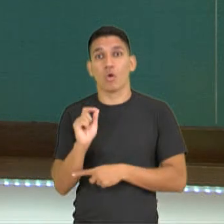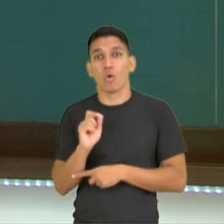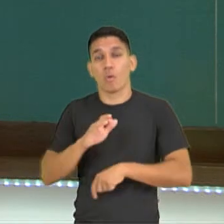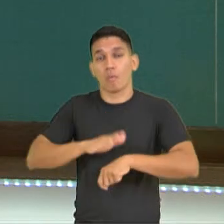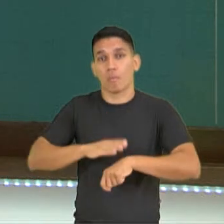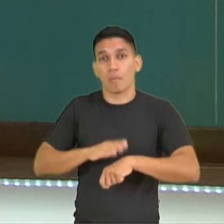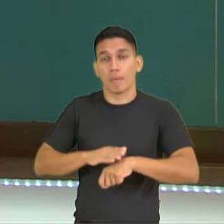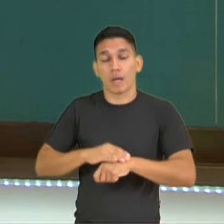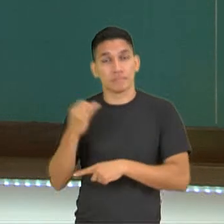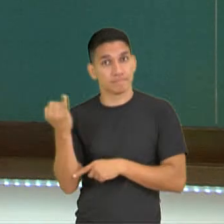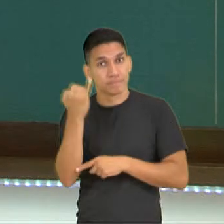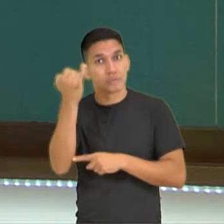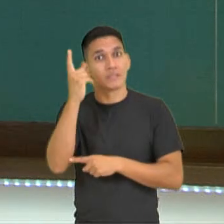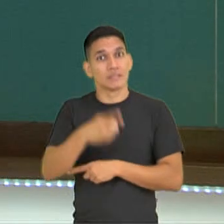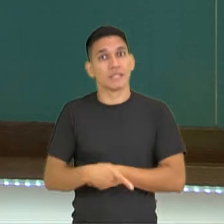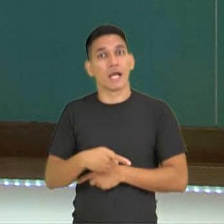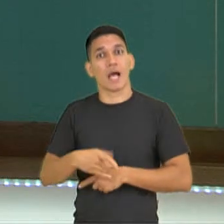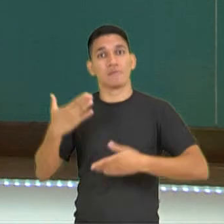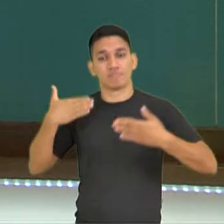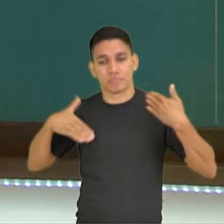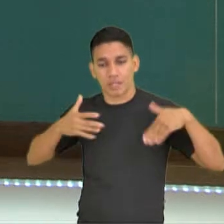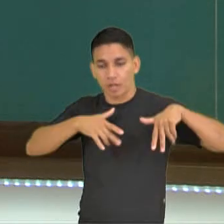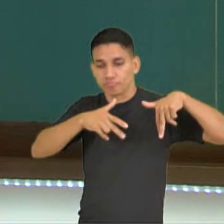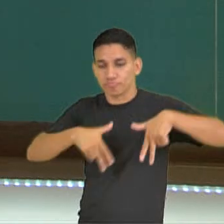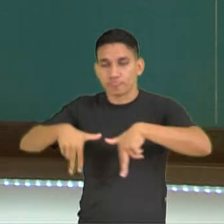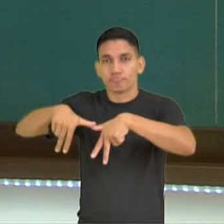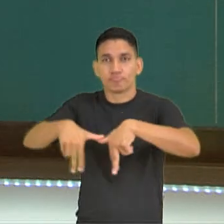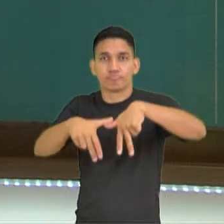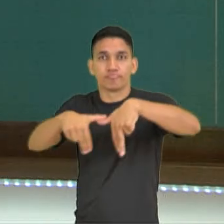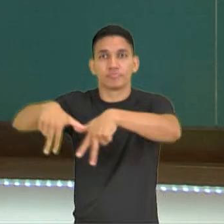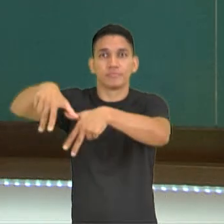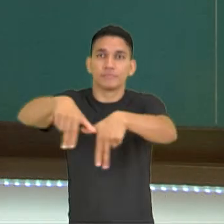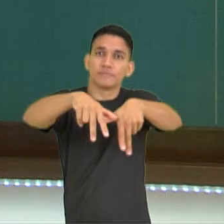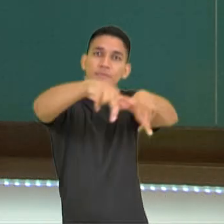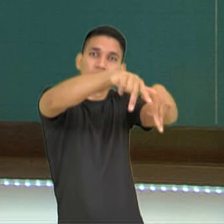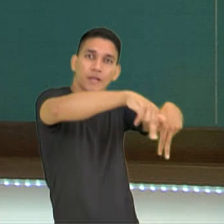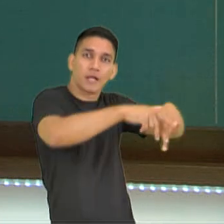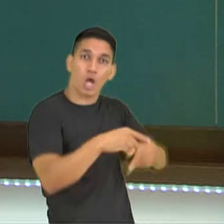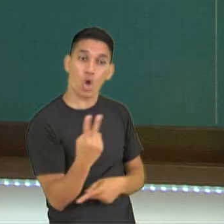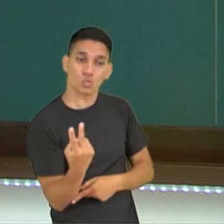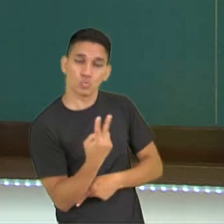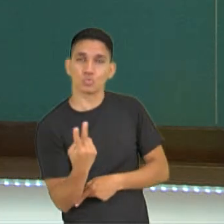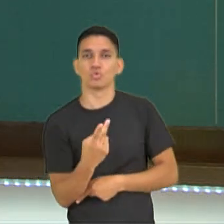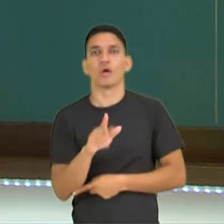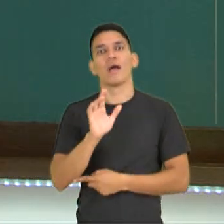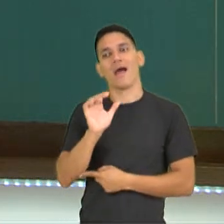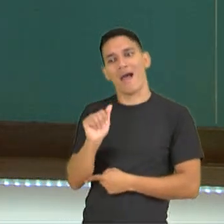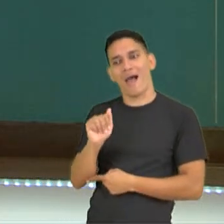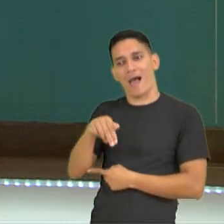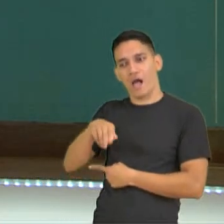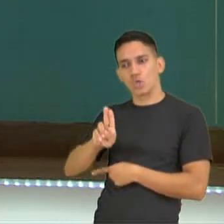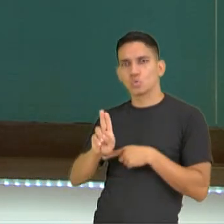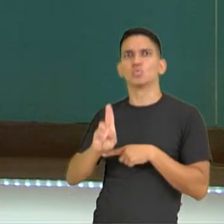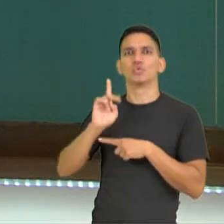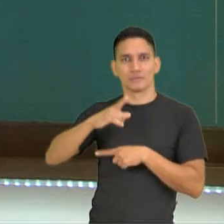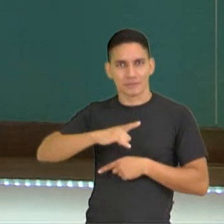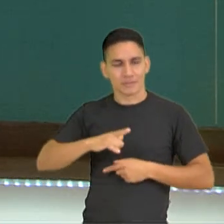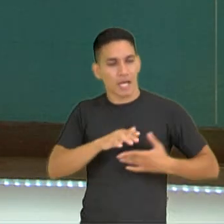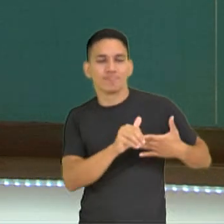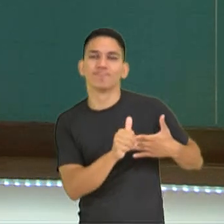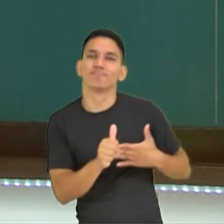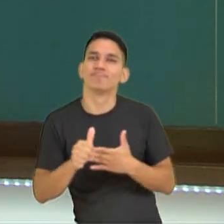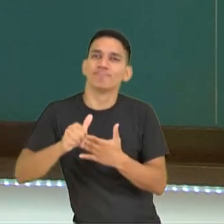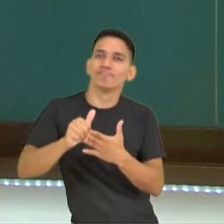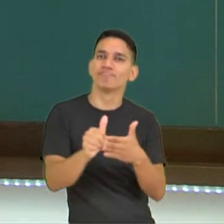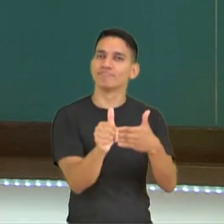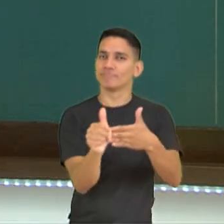passeio cerimonioso realizado por esses pares. Ele é muito característico, então, do anu, tem toda uma condução desse